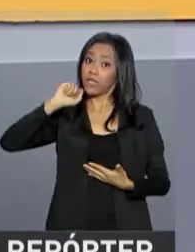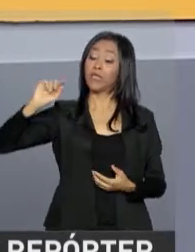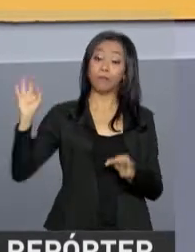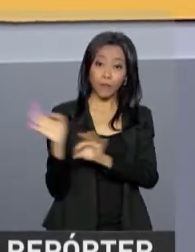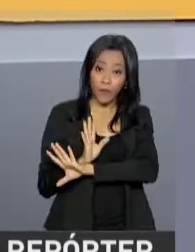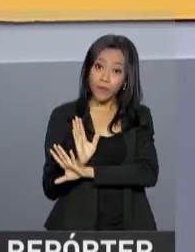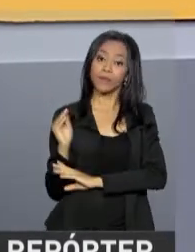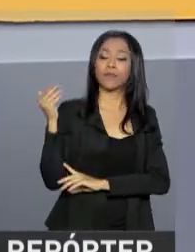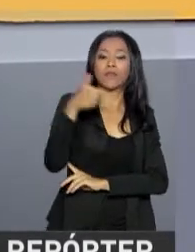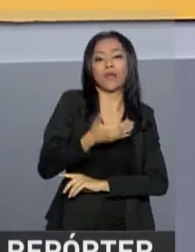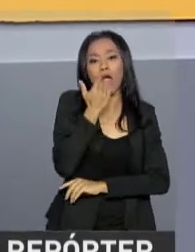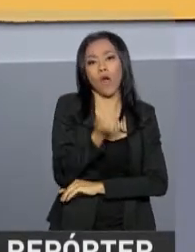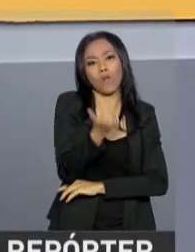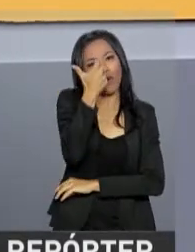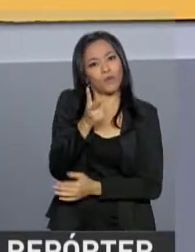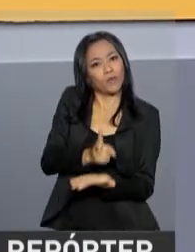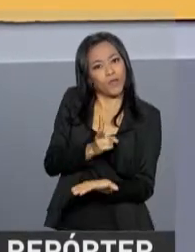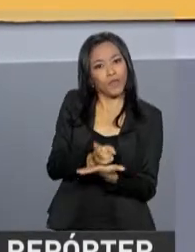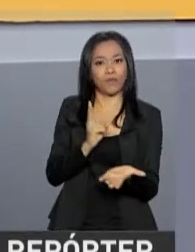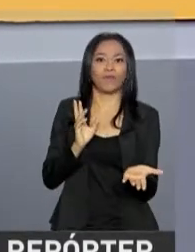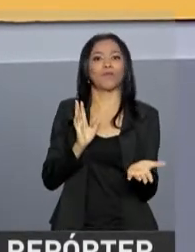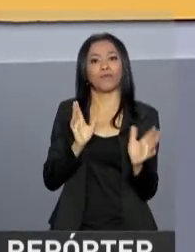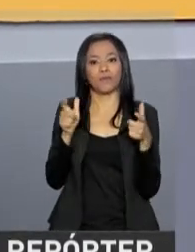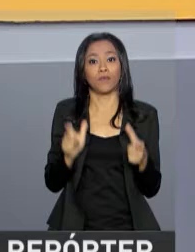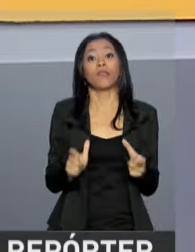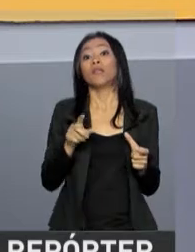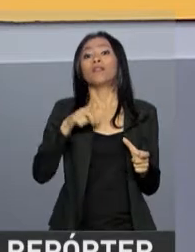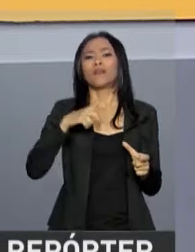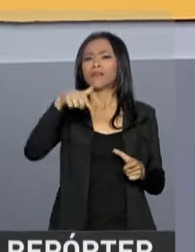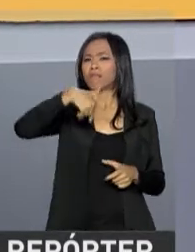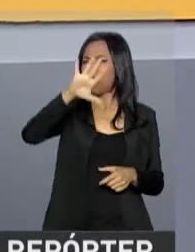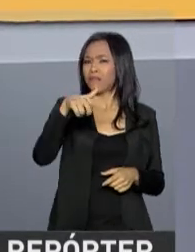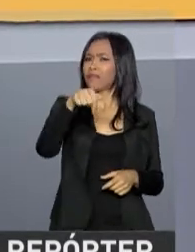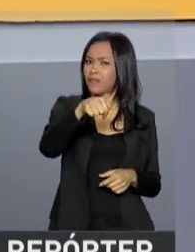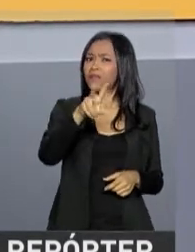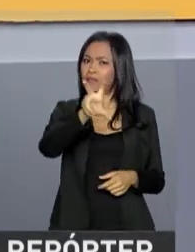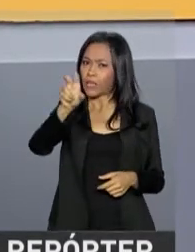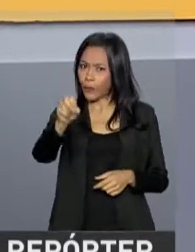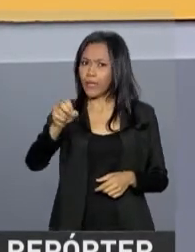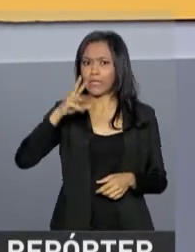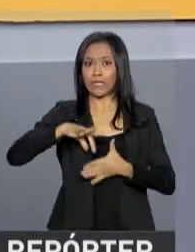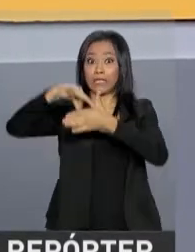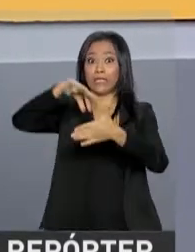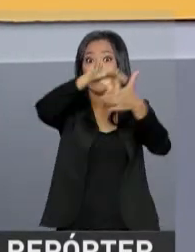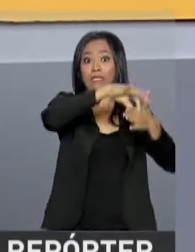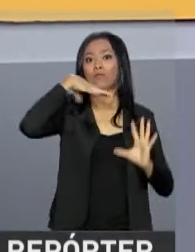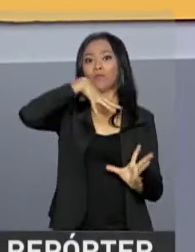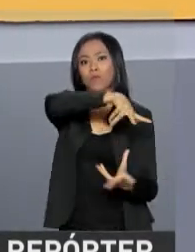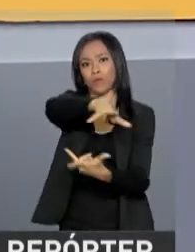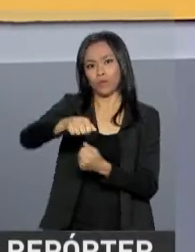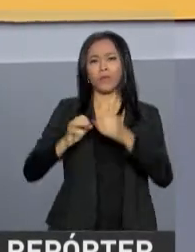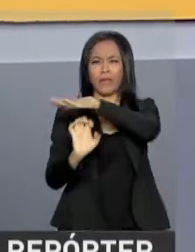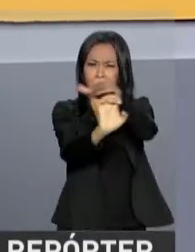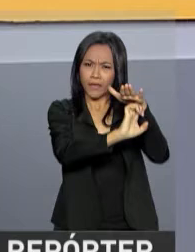seguida de um almoço no mesmo fórum. O encontro reunirá mais de 750 líderes globais e regionais de governo, empresas